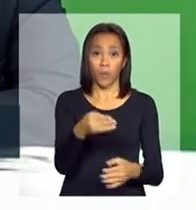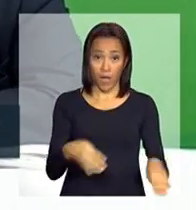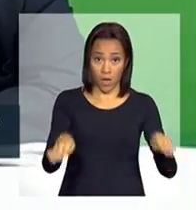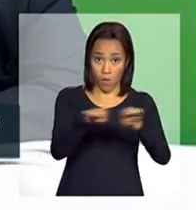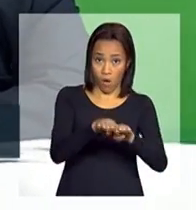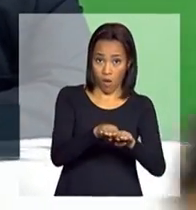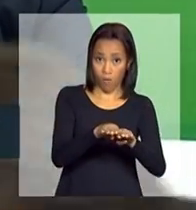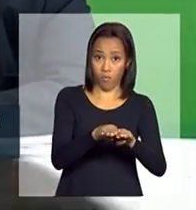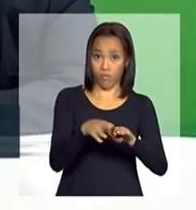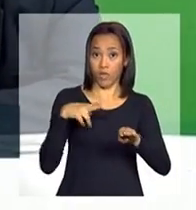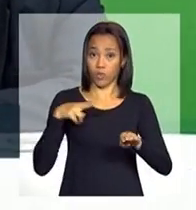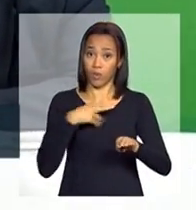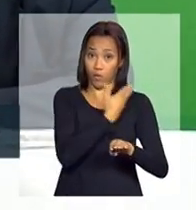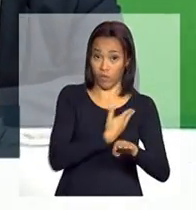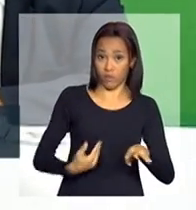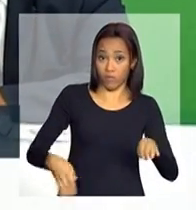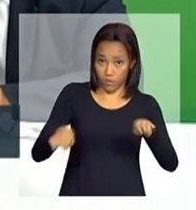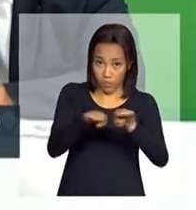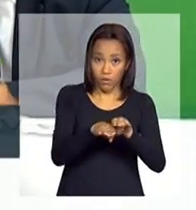público